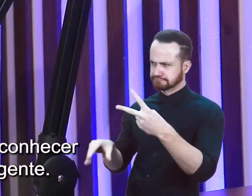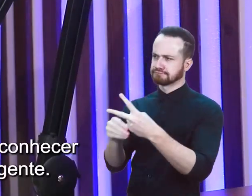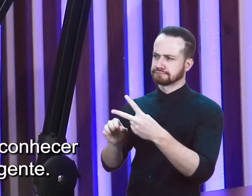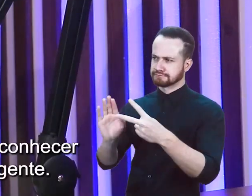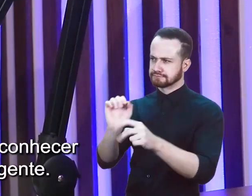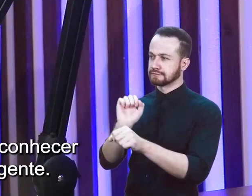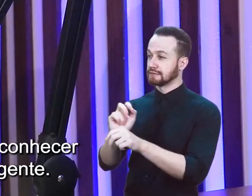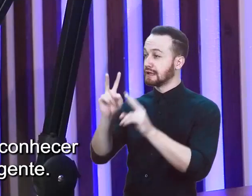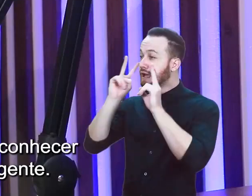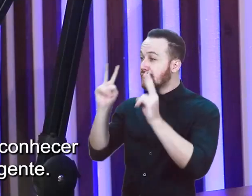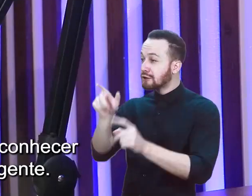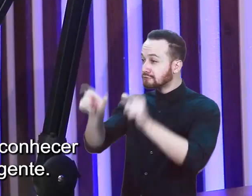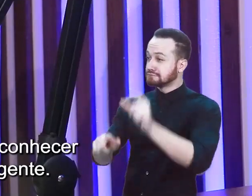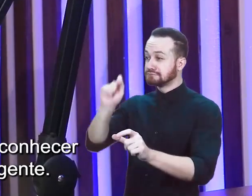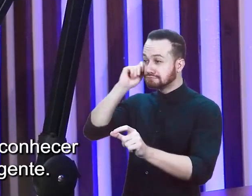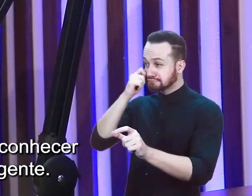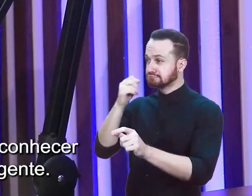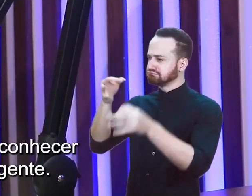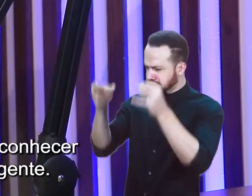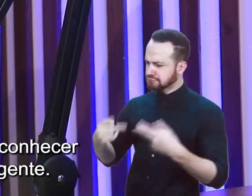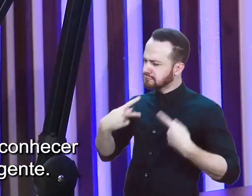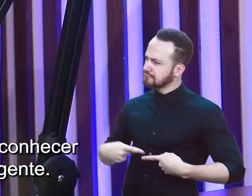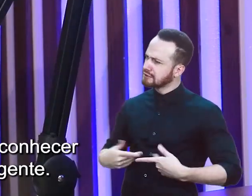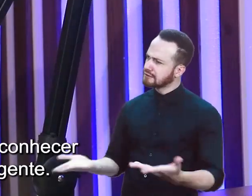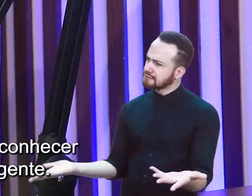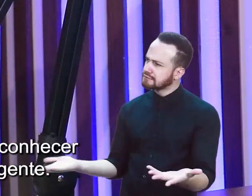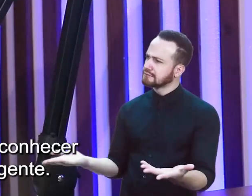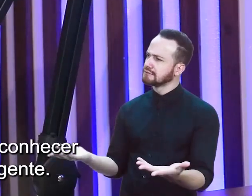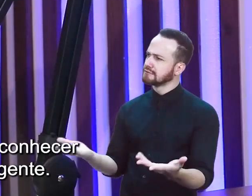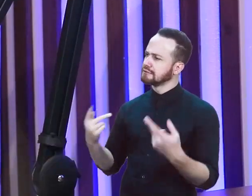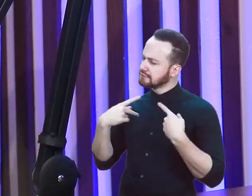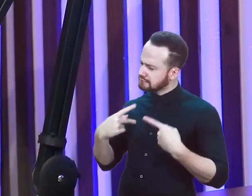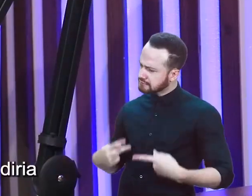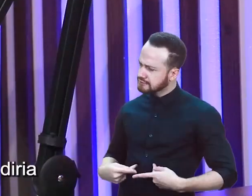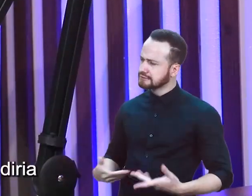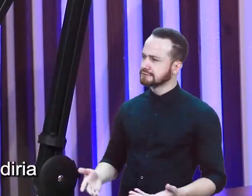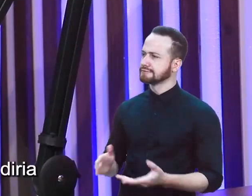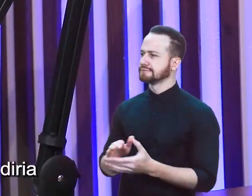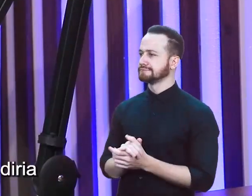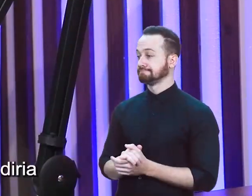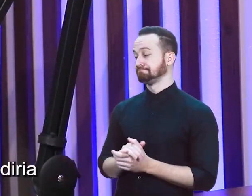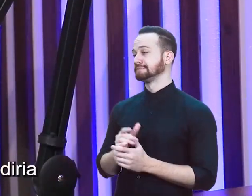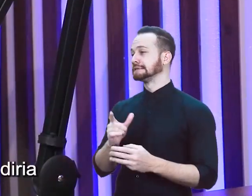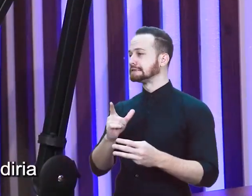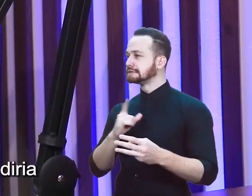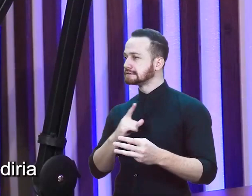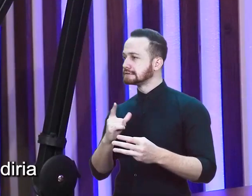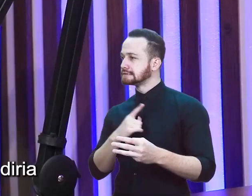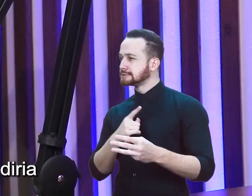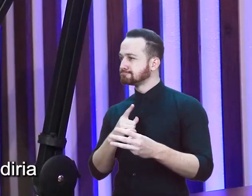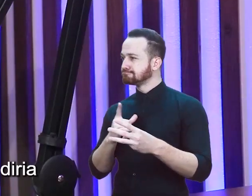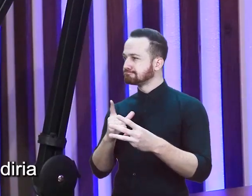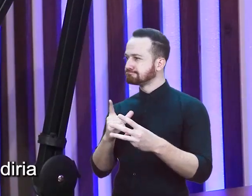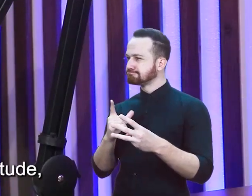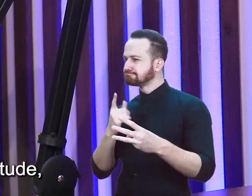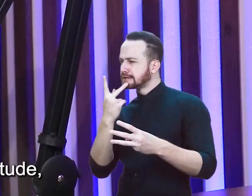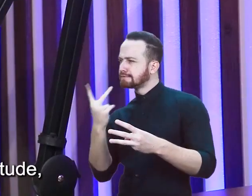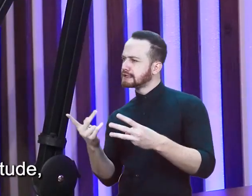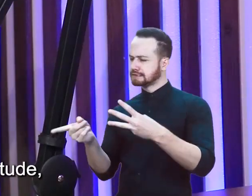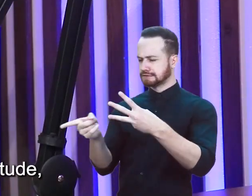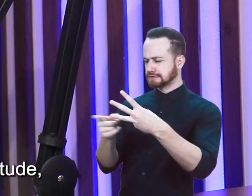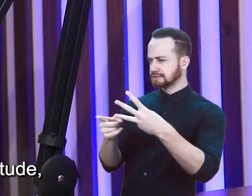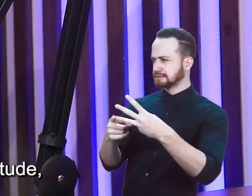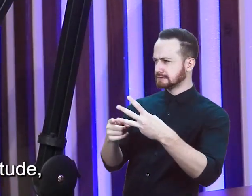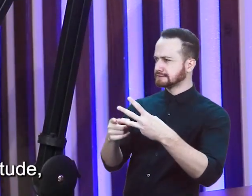É reconhecer o povo preto como gente, né? Como gente. E uma terceira situação que eu diria